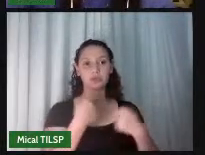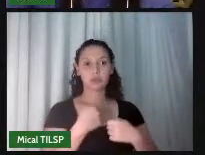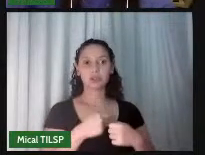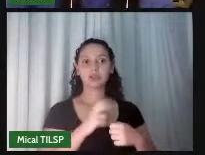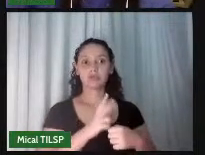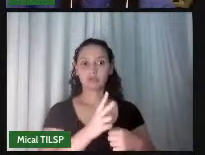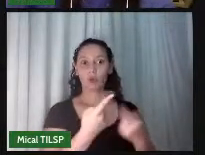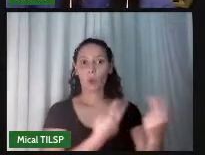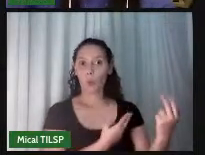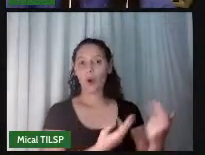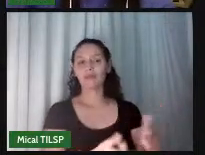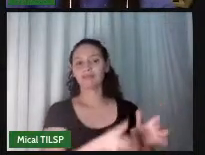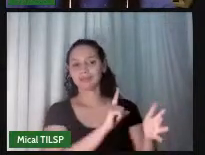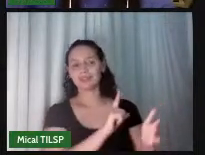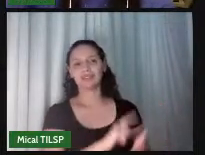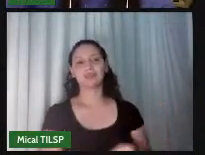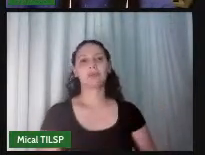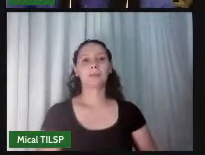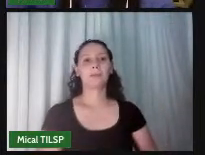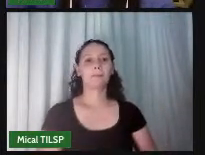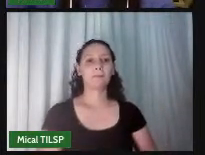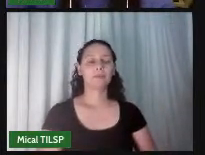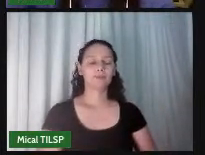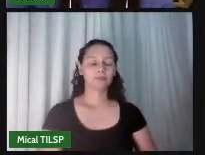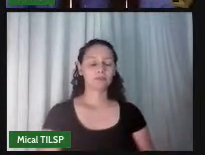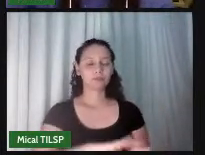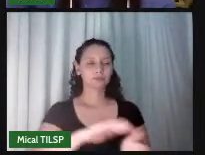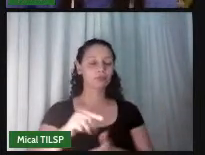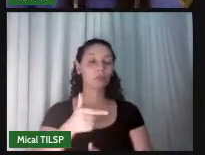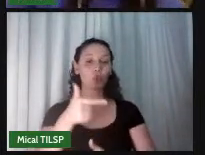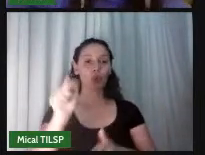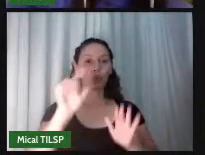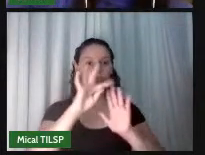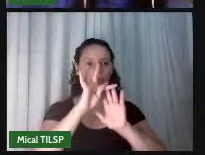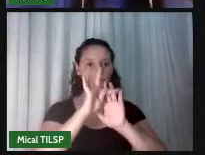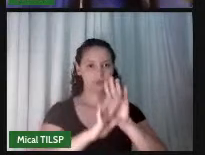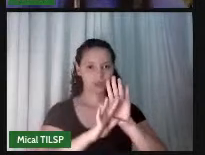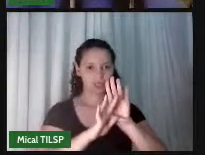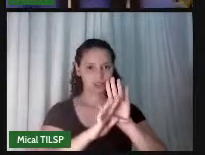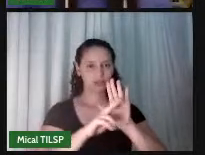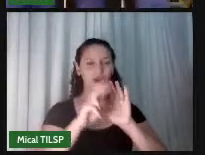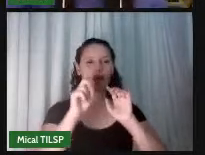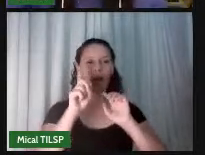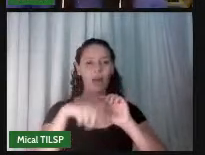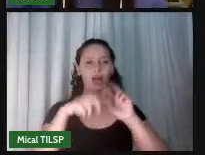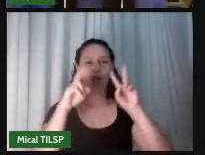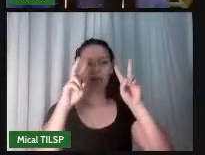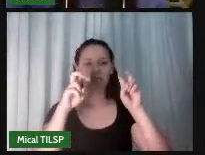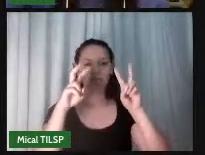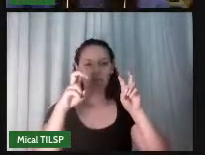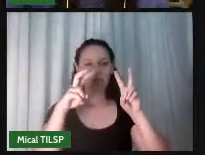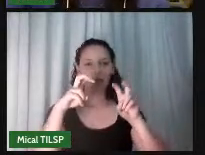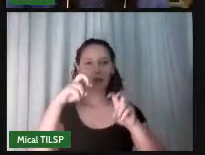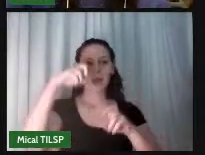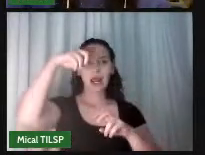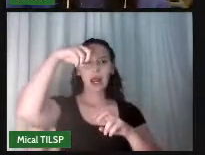O outro artigo, ele é sobre a fluorescência dos materiais. Então, eu